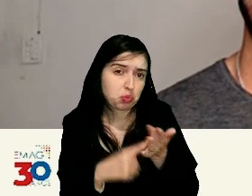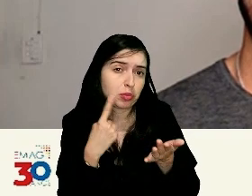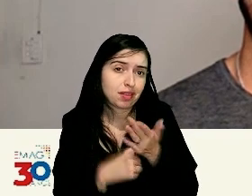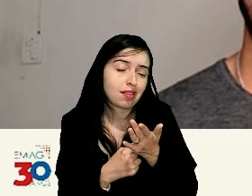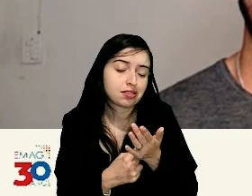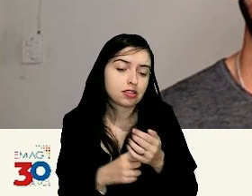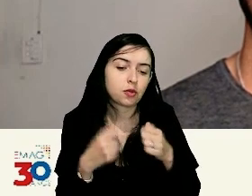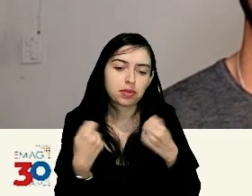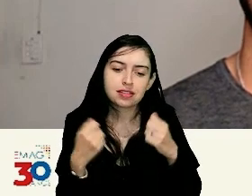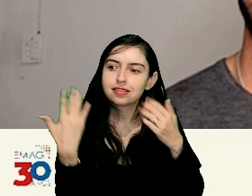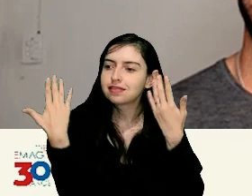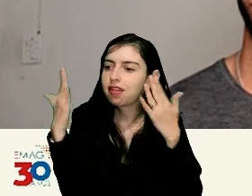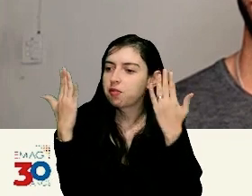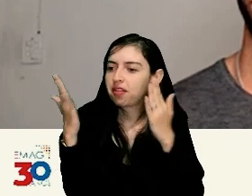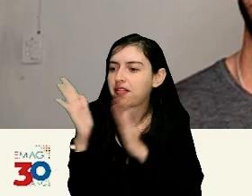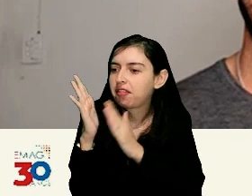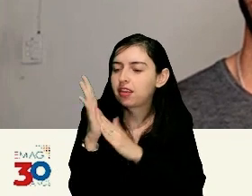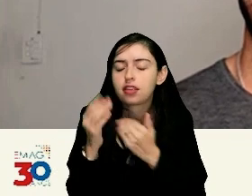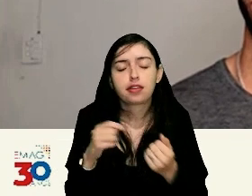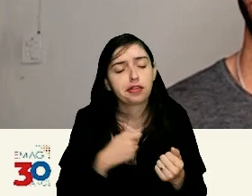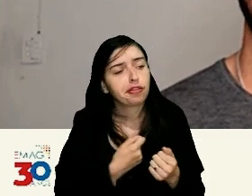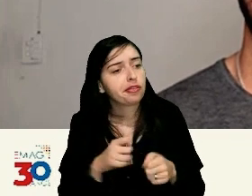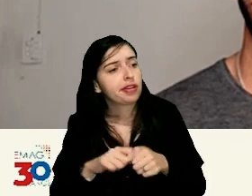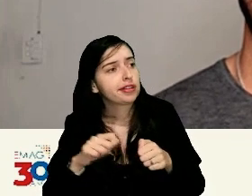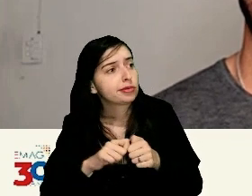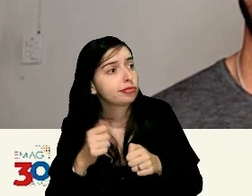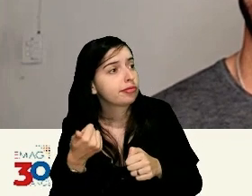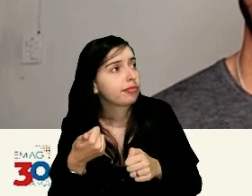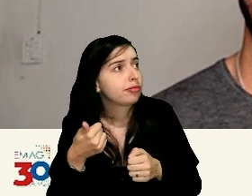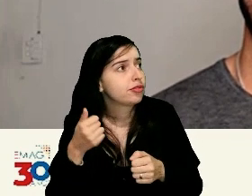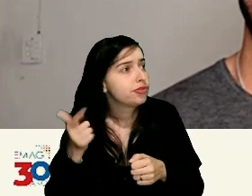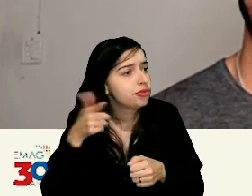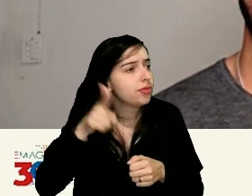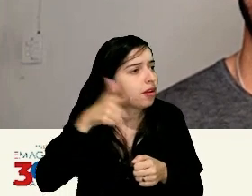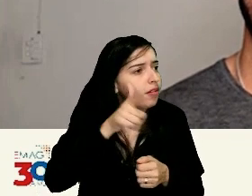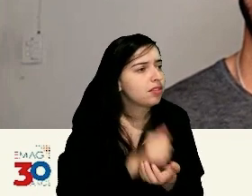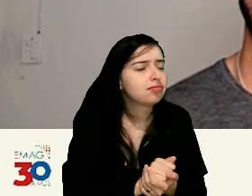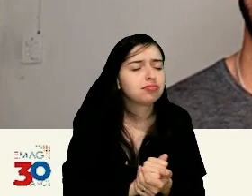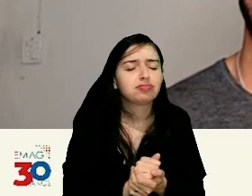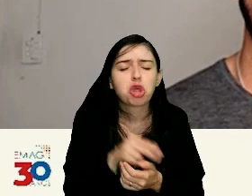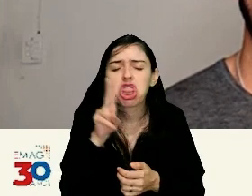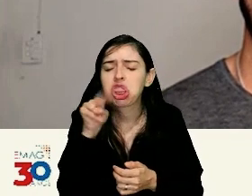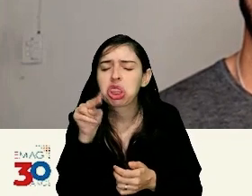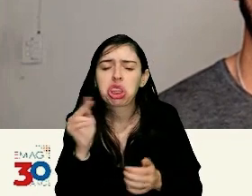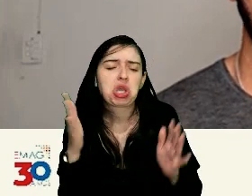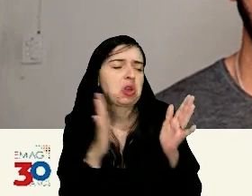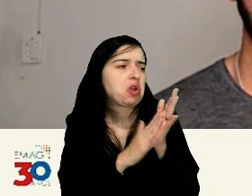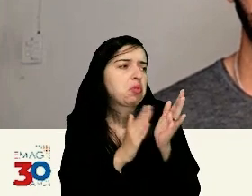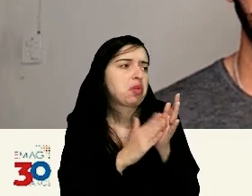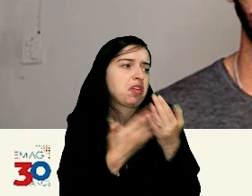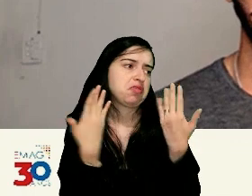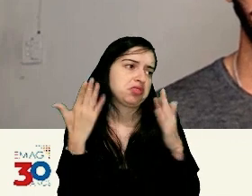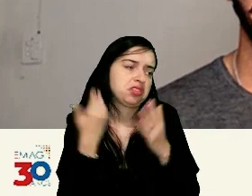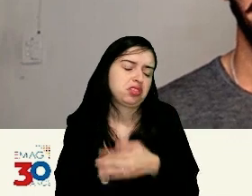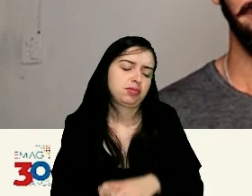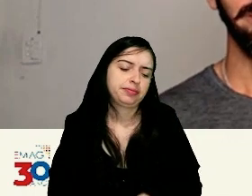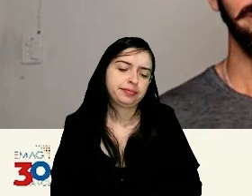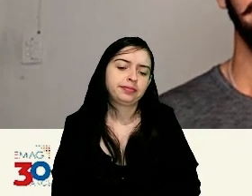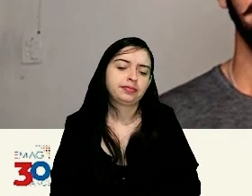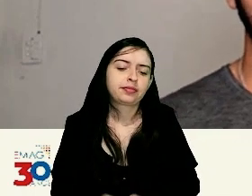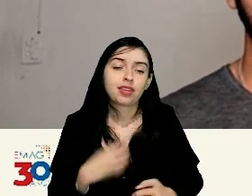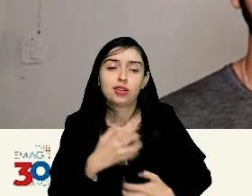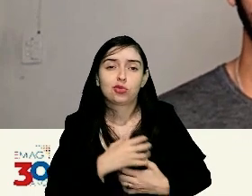faço 10 vezes isso, ninguém nunca aplaudiu, né? Então, assim, a gente fica nessa situação de que